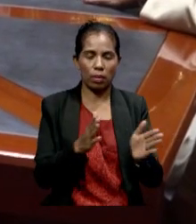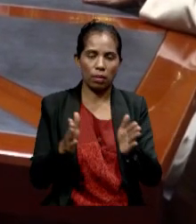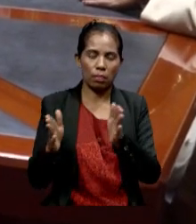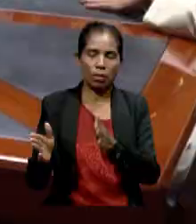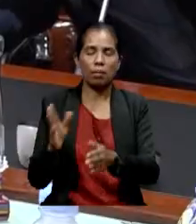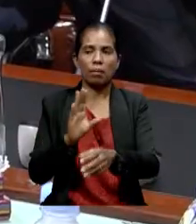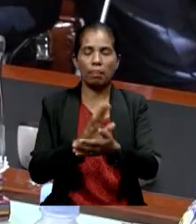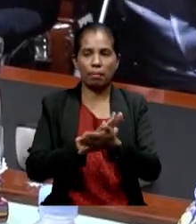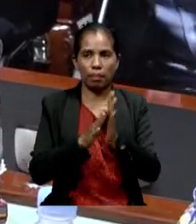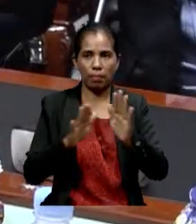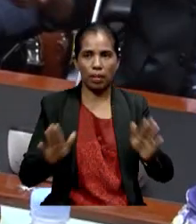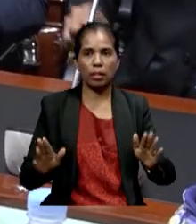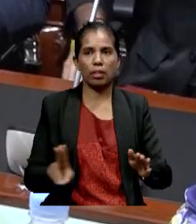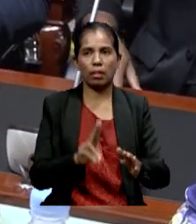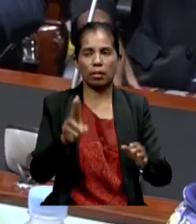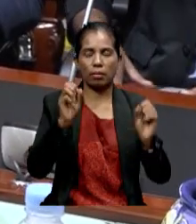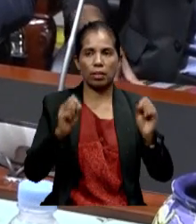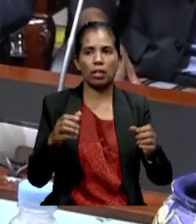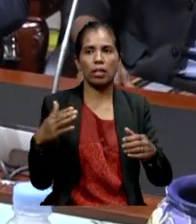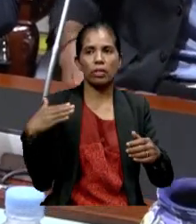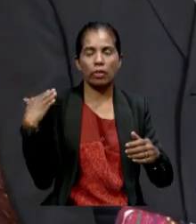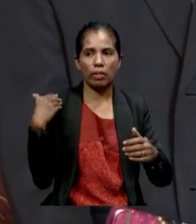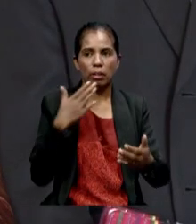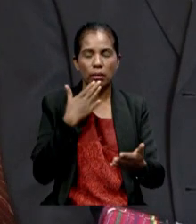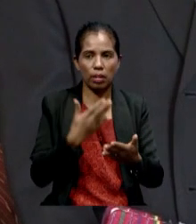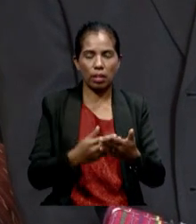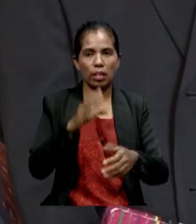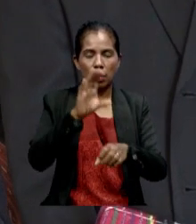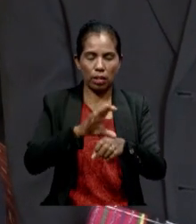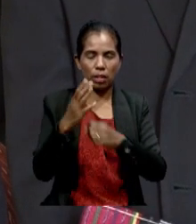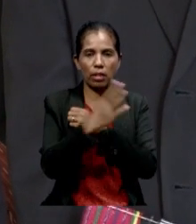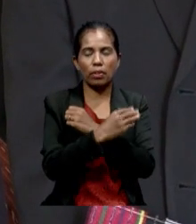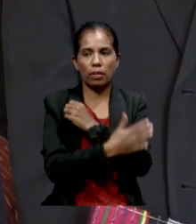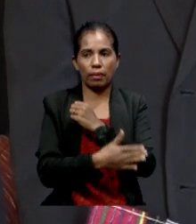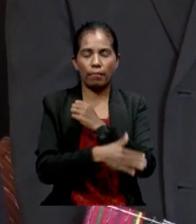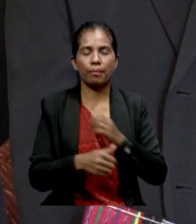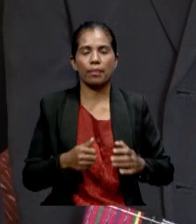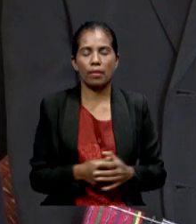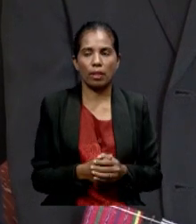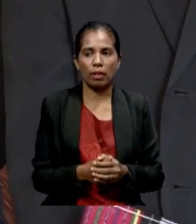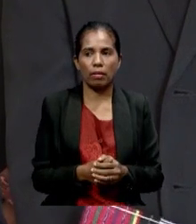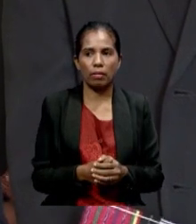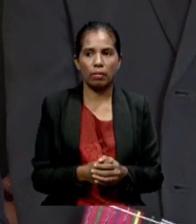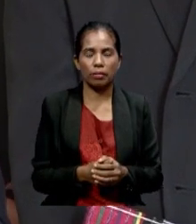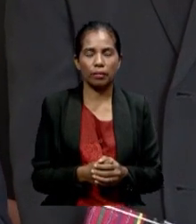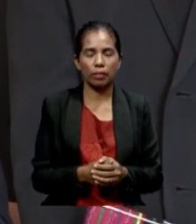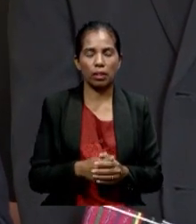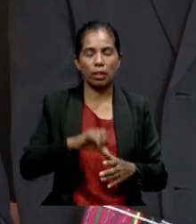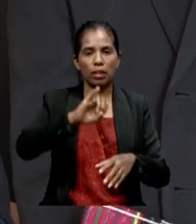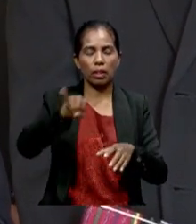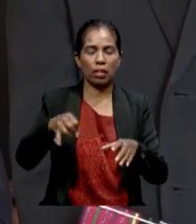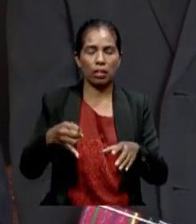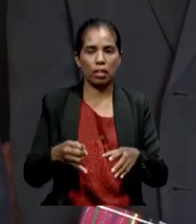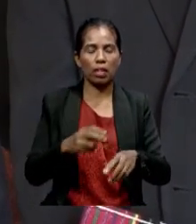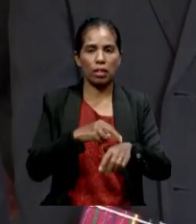na unidade, no ne bela sai jovem nebe diak e a igreja no nação. E a Jornada Nacional de Juventude Católica e